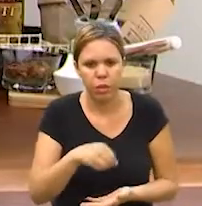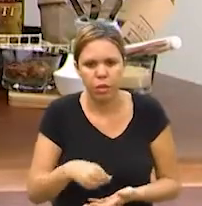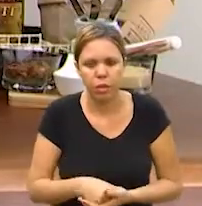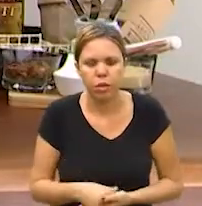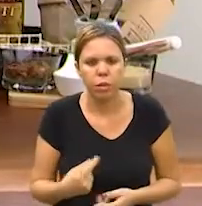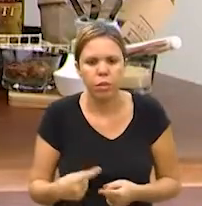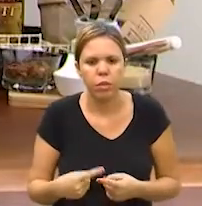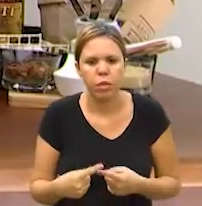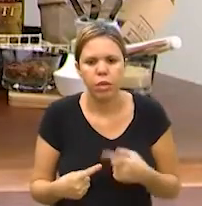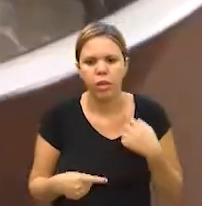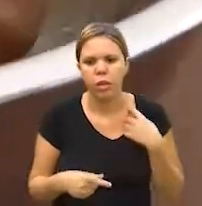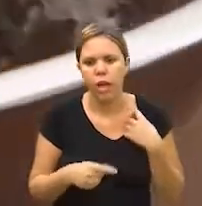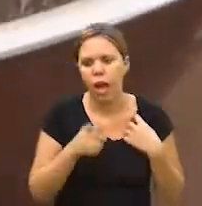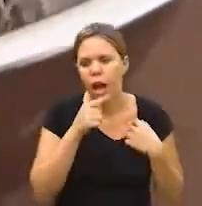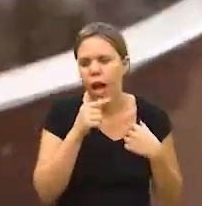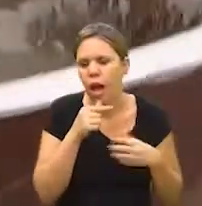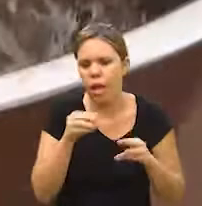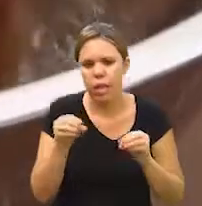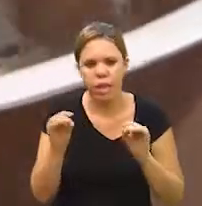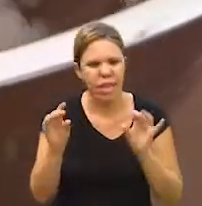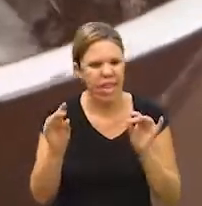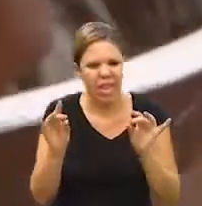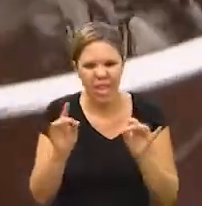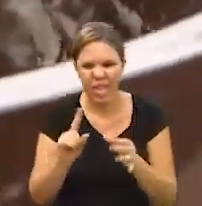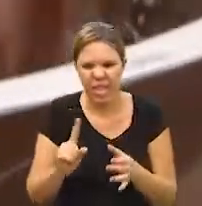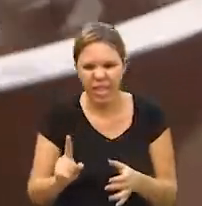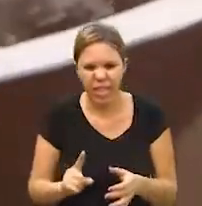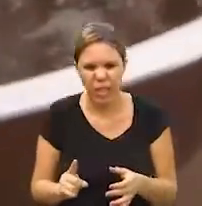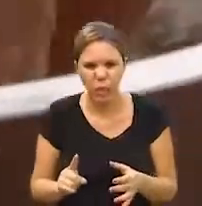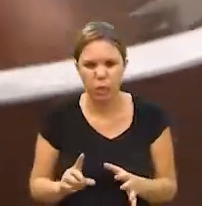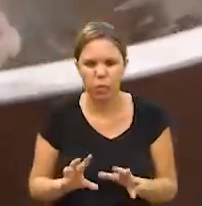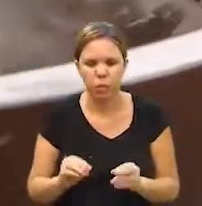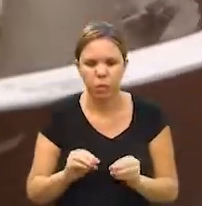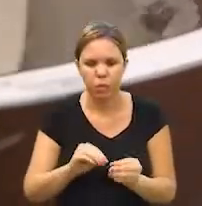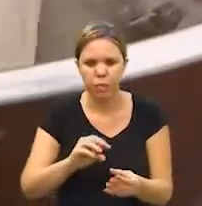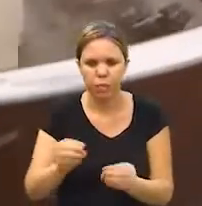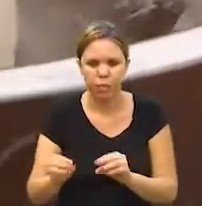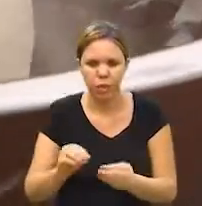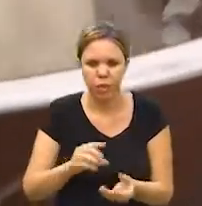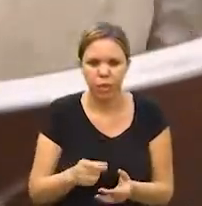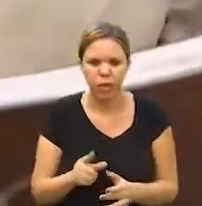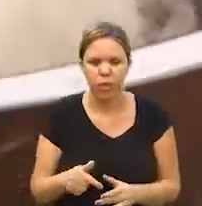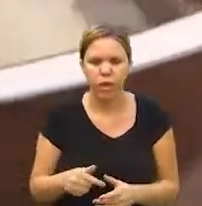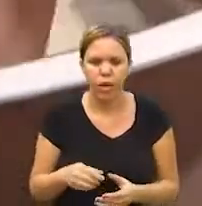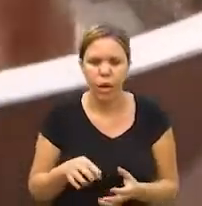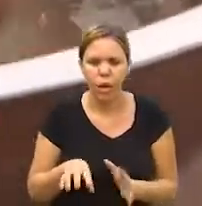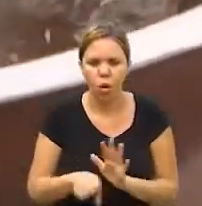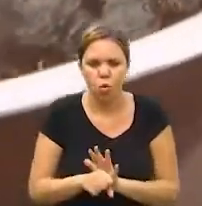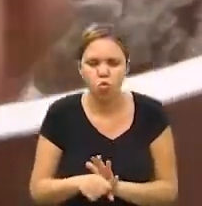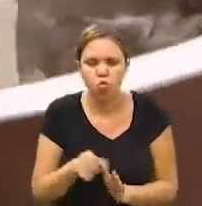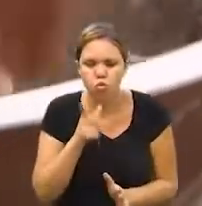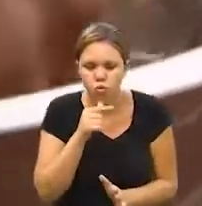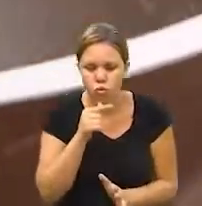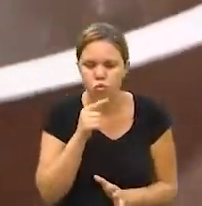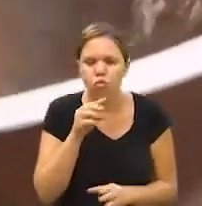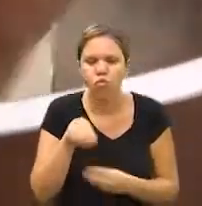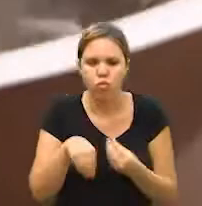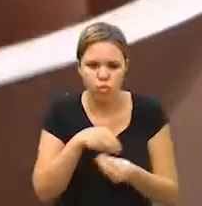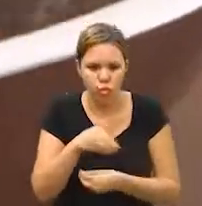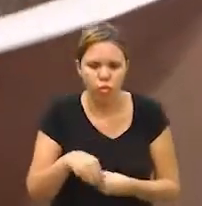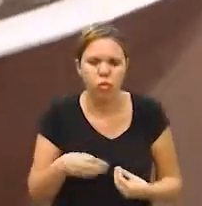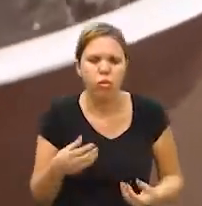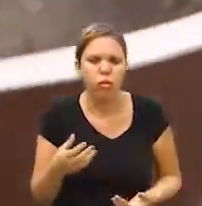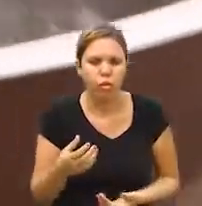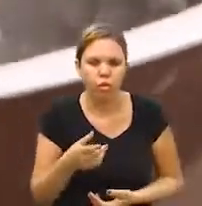que, que você está molhando a mão? Para não grudar na minha mão, certo. Todo o fermento, que ele é úmido, né? Tá. Ele é bem hidratado, esse